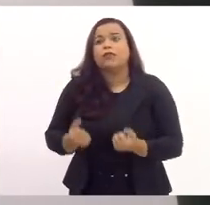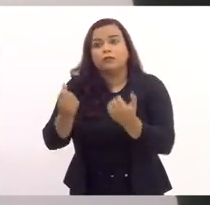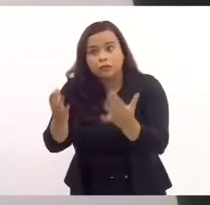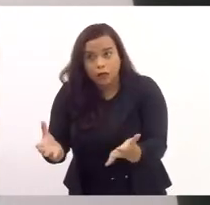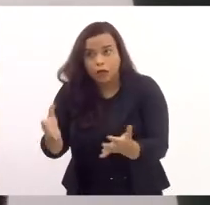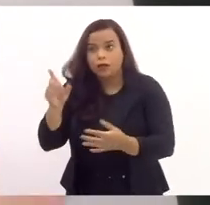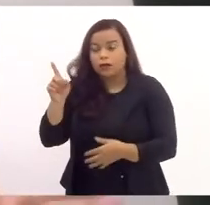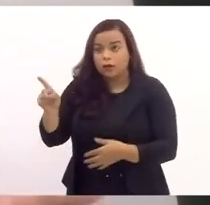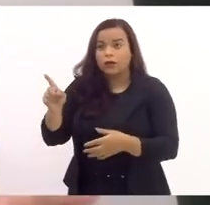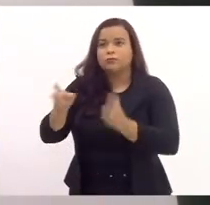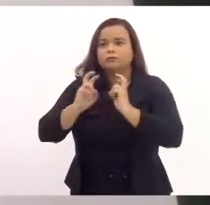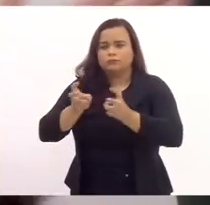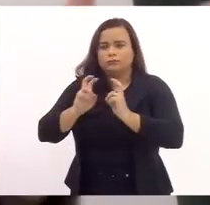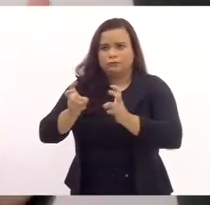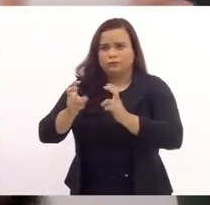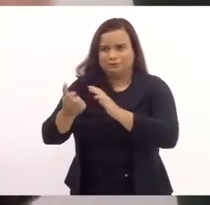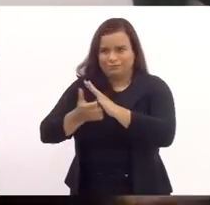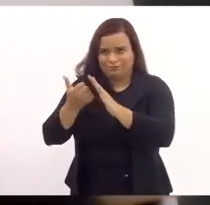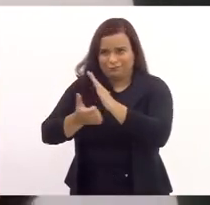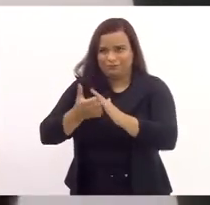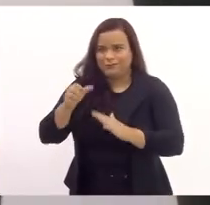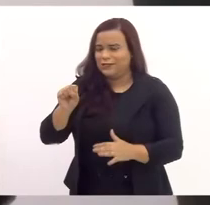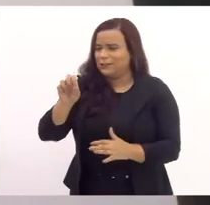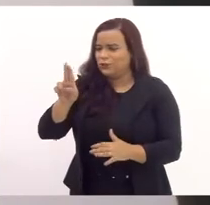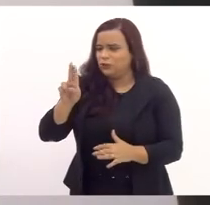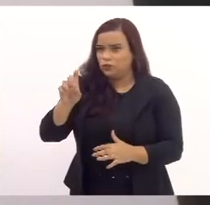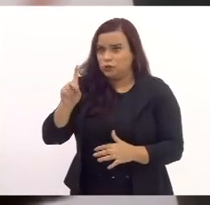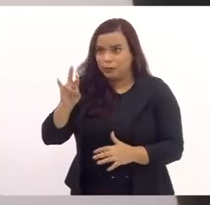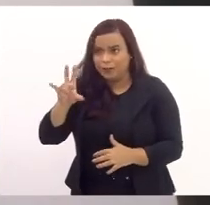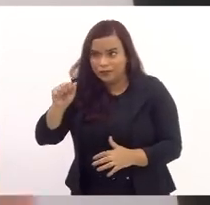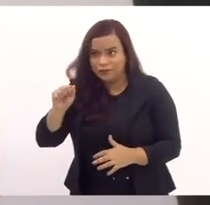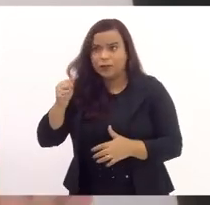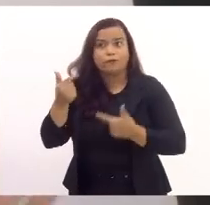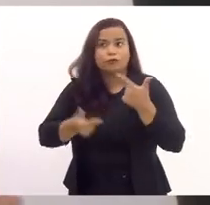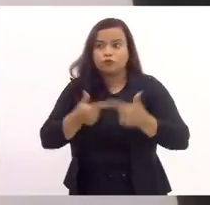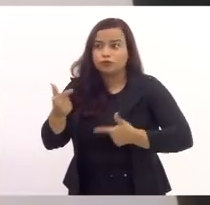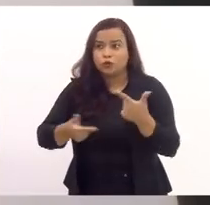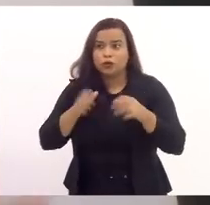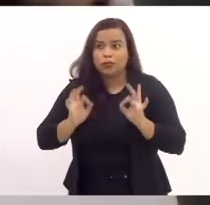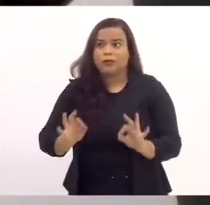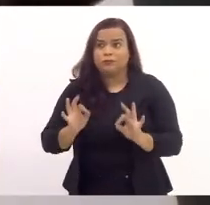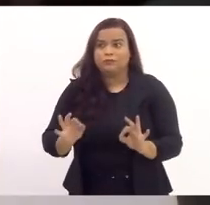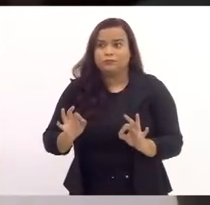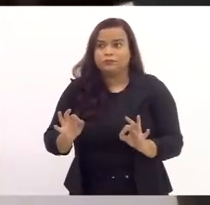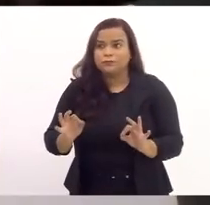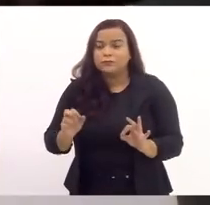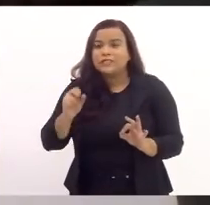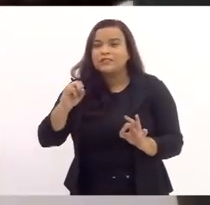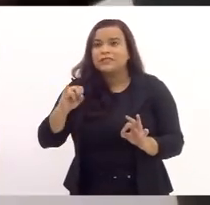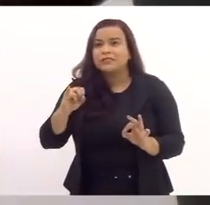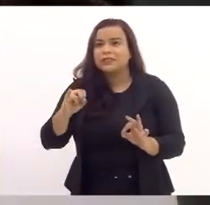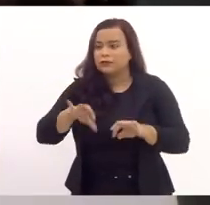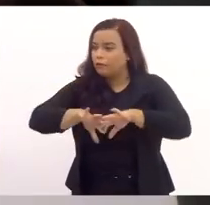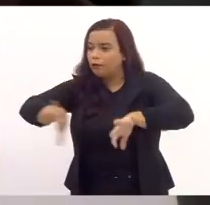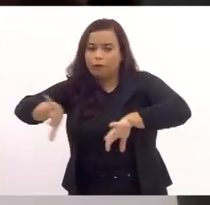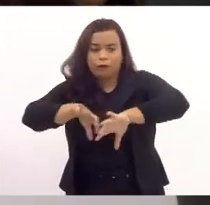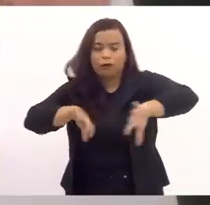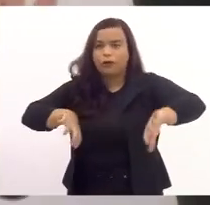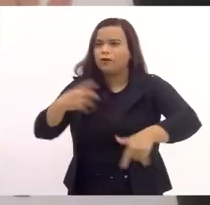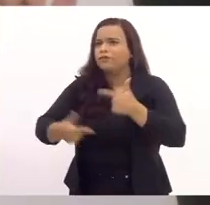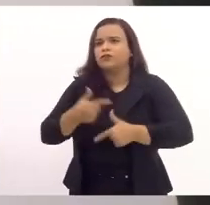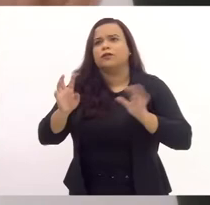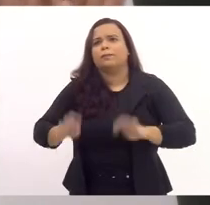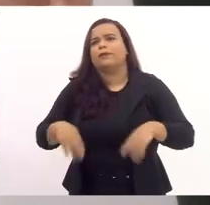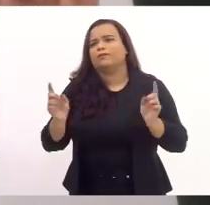para funcionar nos trilhos, porque senão uma coisa não vai acontecer independente da outra. Foi colocado na primeira audiência, na segunda,